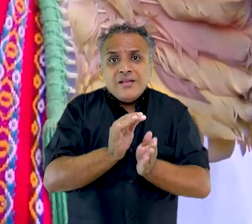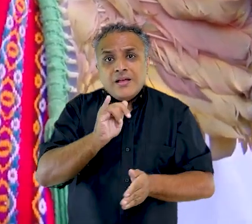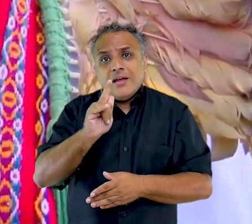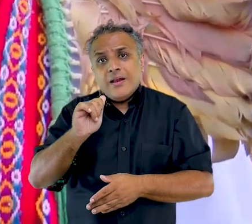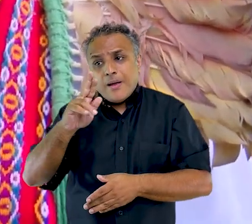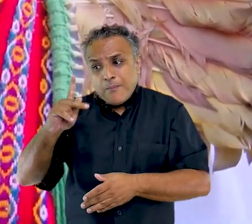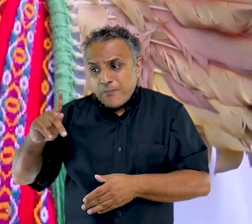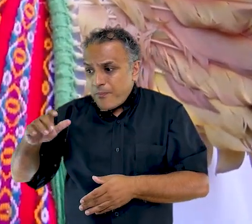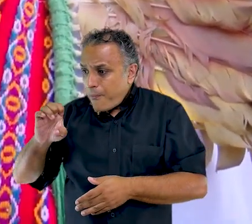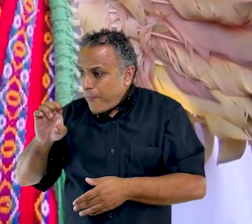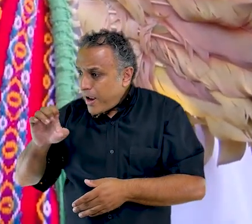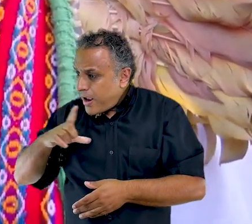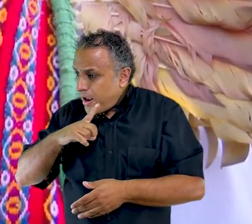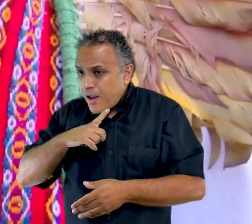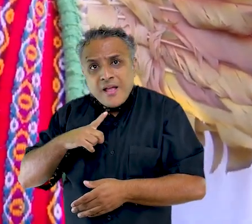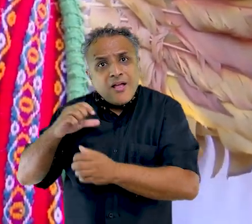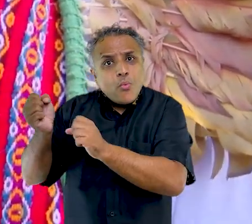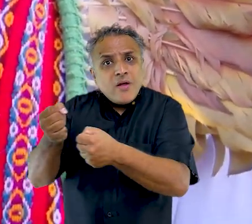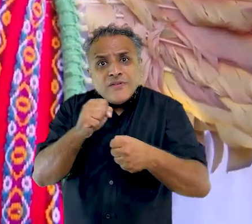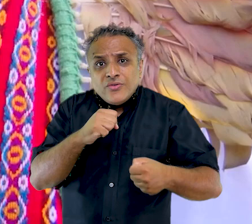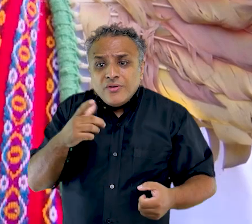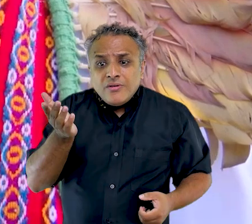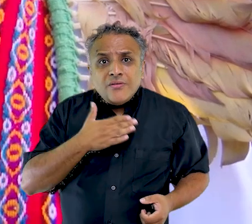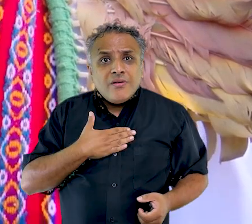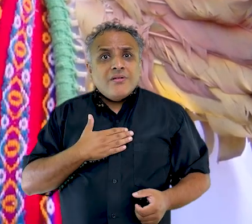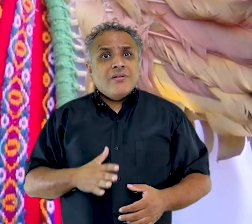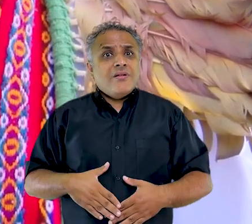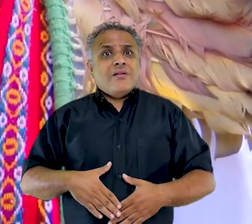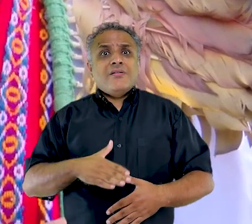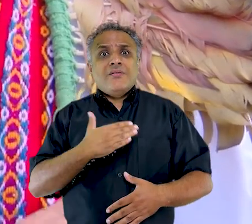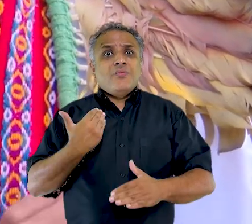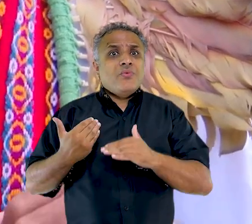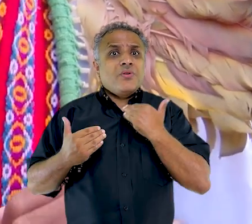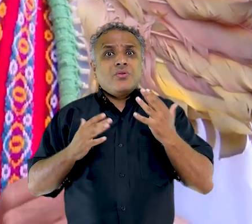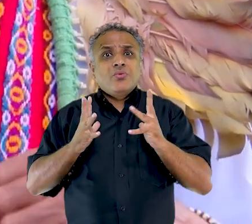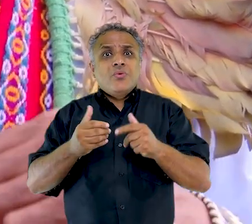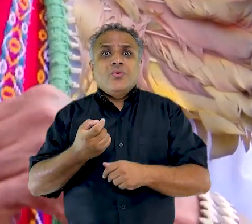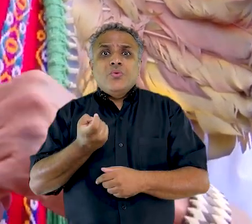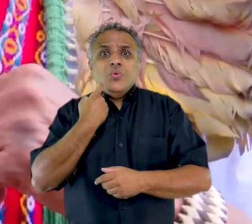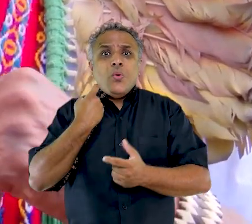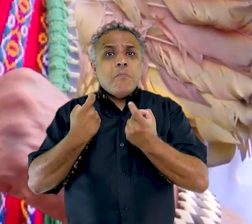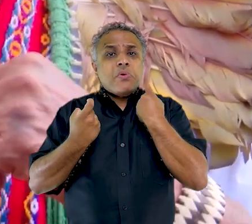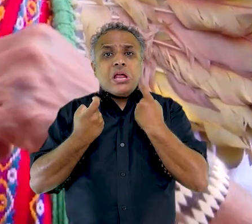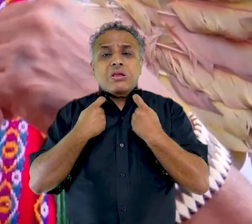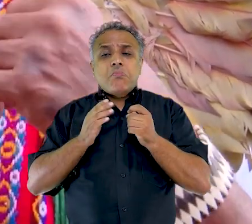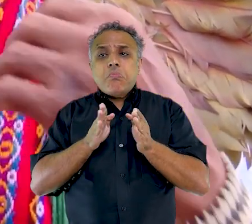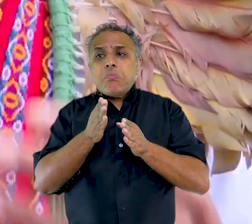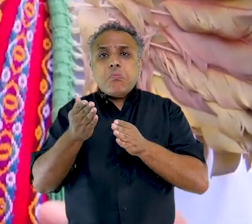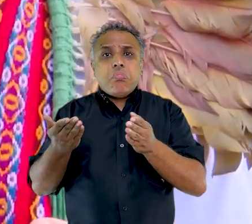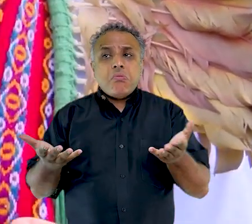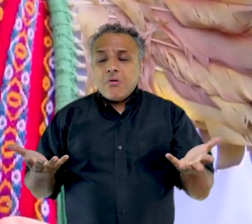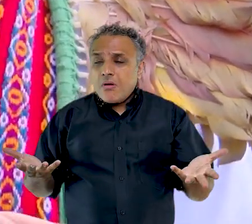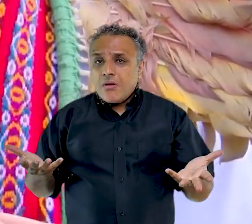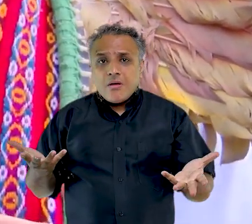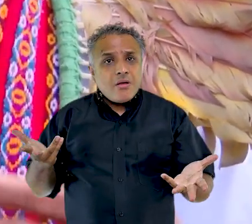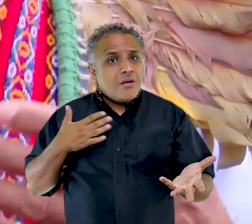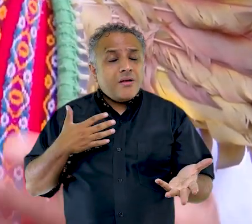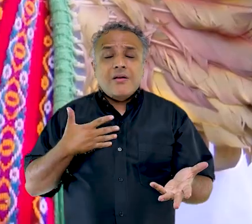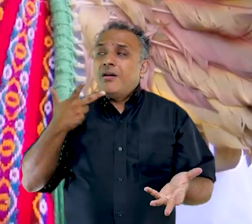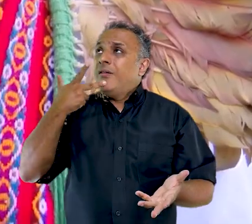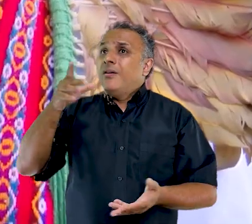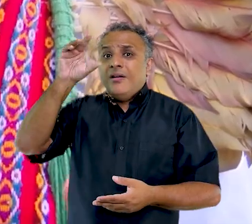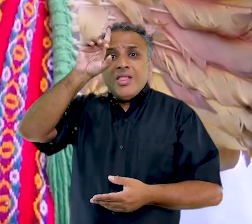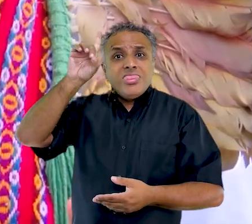fundo do igarapé com a vassoura. E morreu todos os peixes. Isso aí é uma fala de Deus,